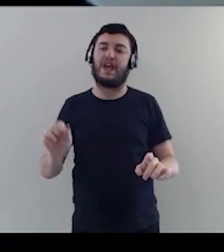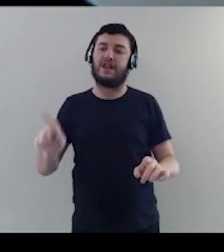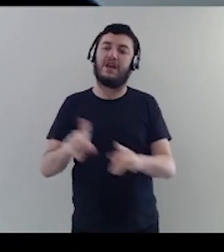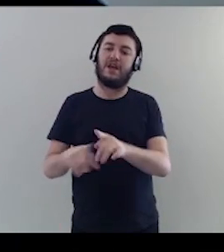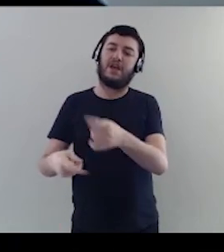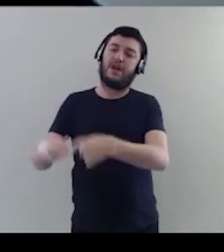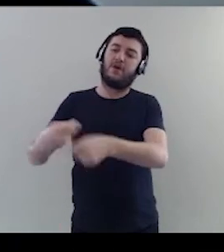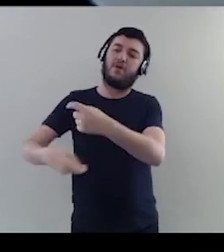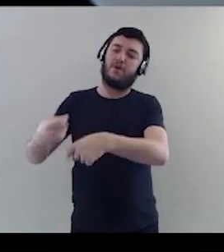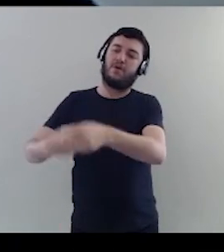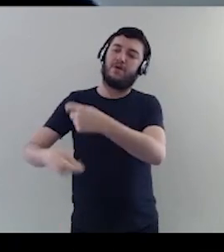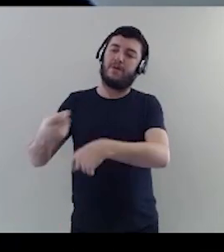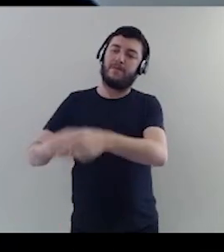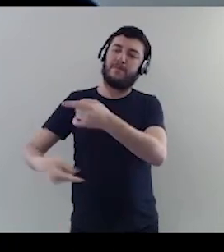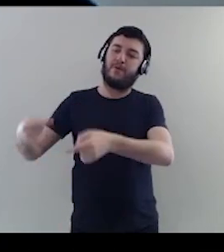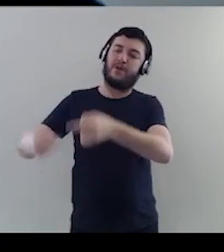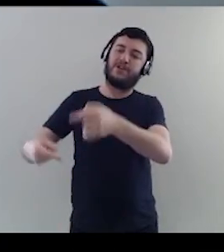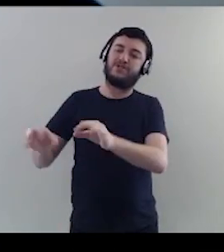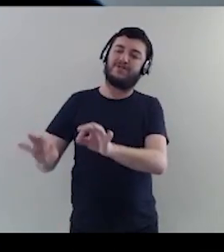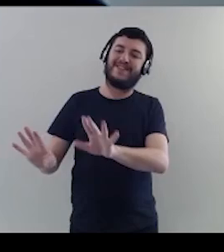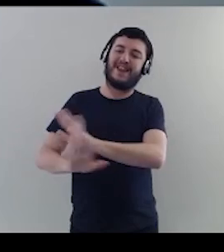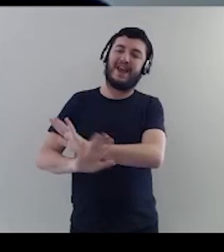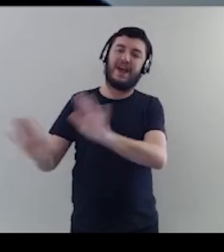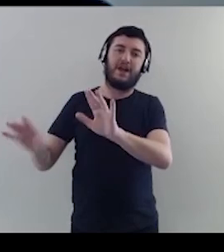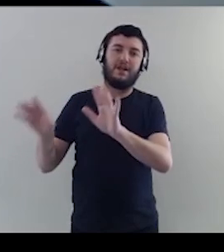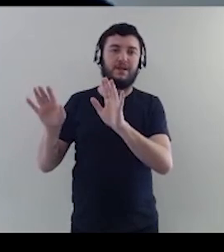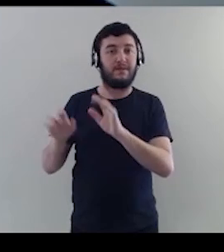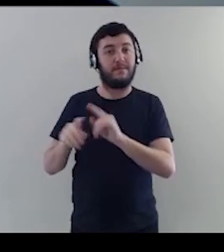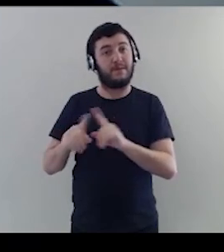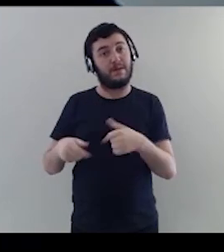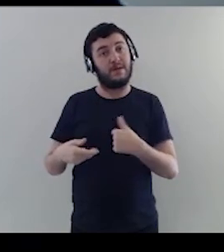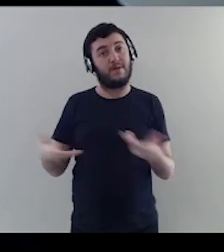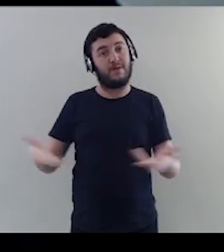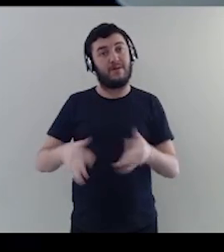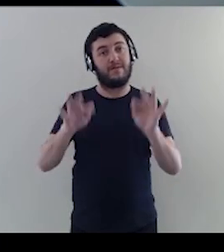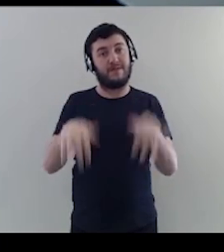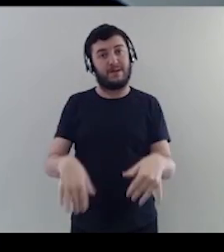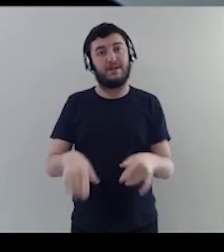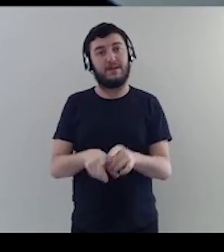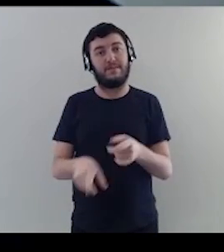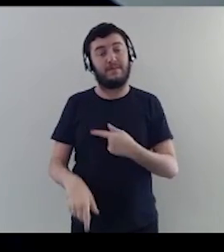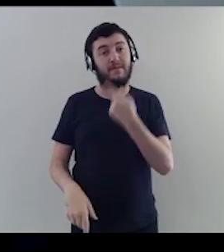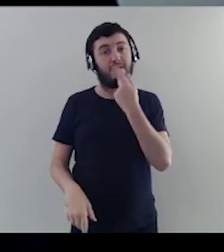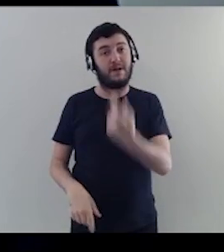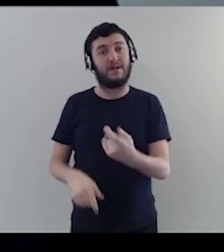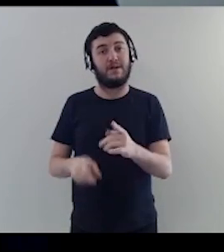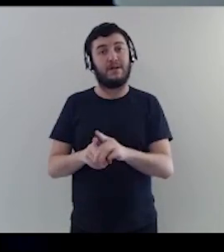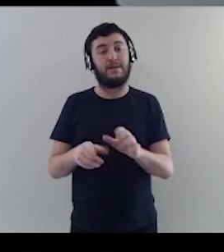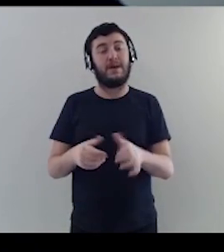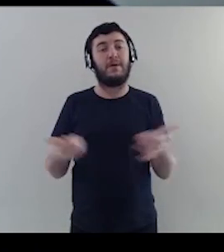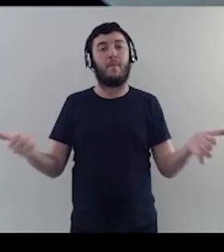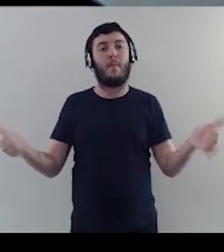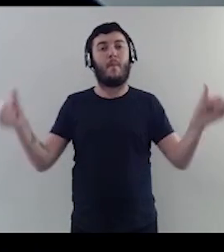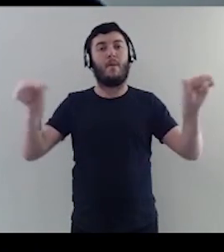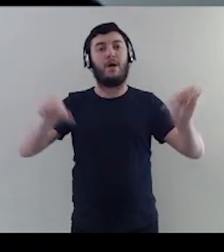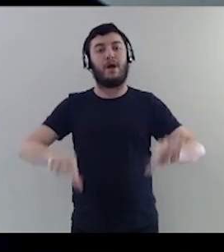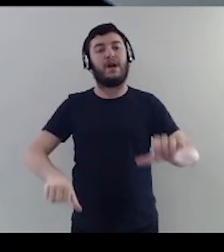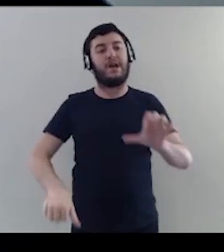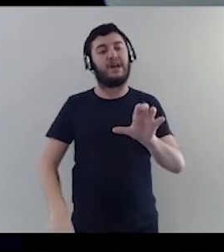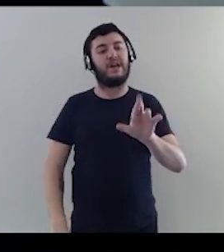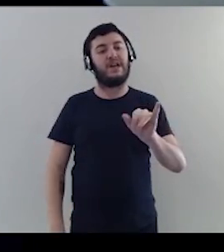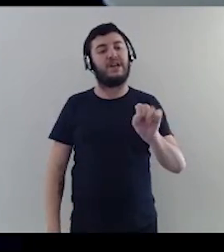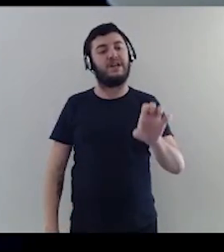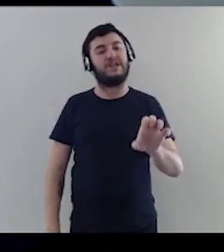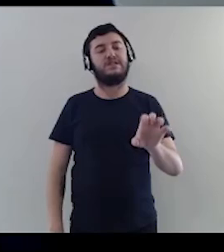morais. E eu terminarei dizendo que as crises excepcionais, como aquelas que presentemente vigoram, implicam uma